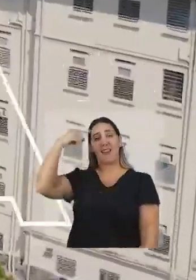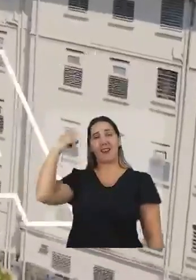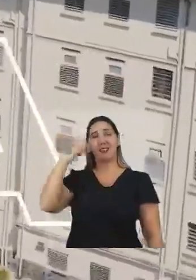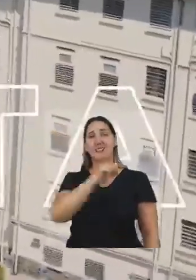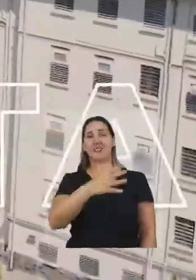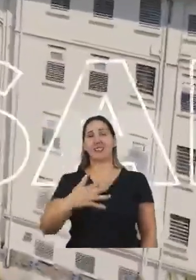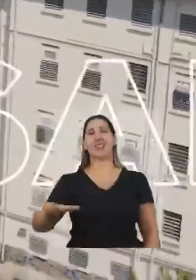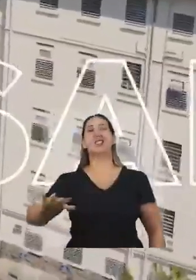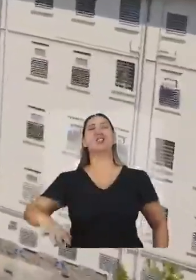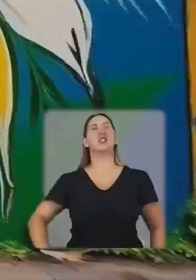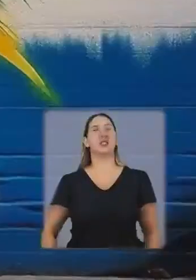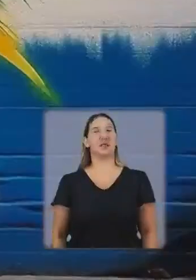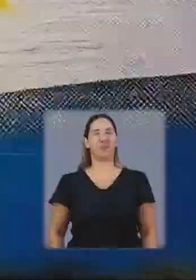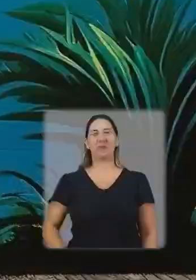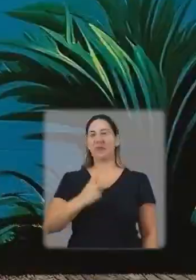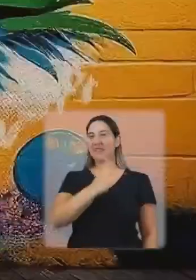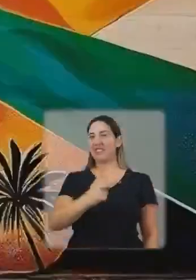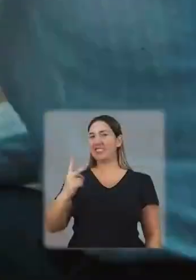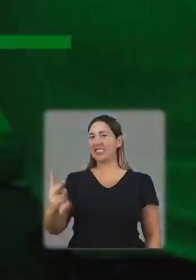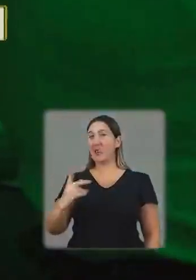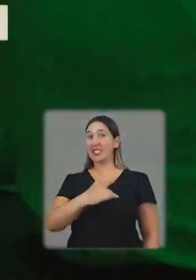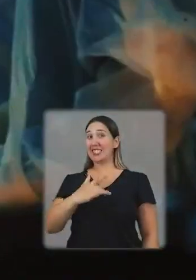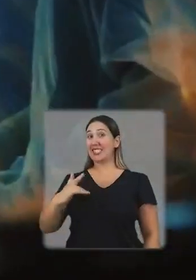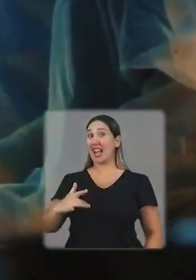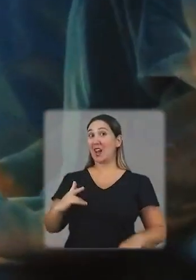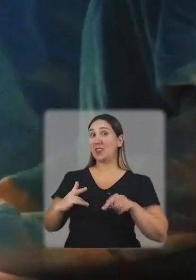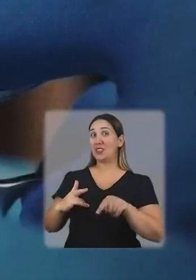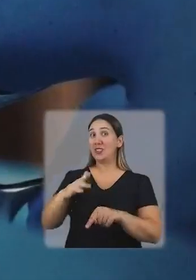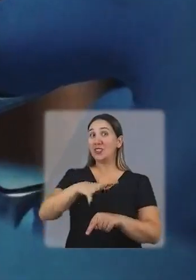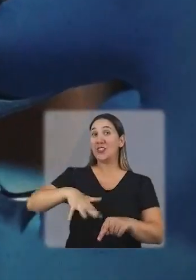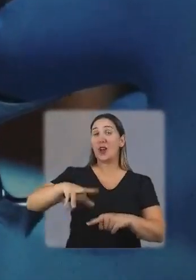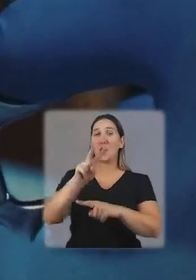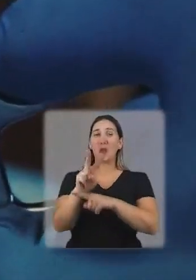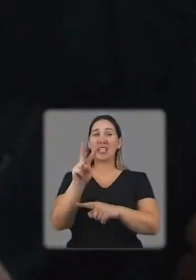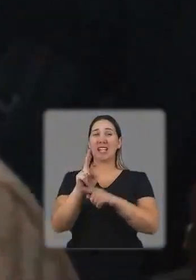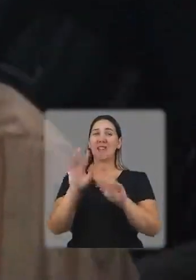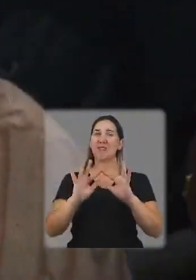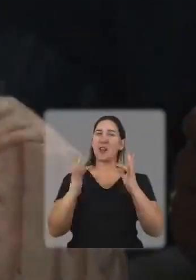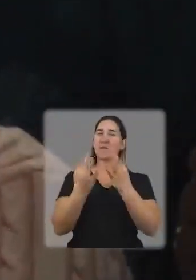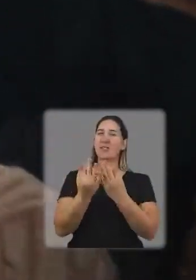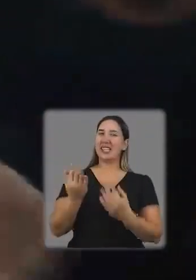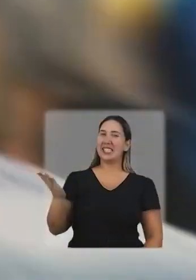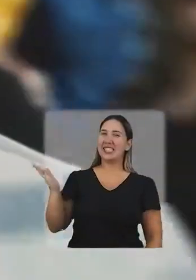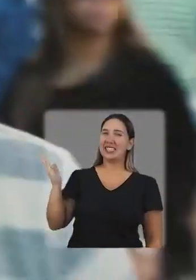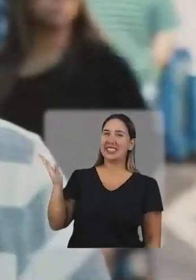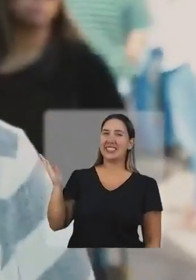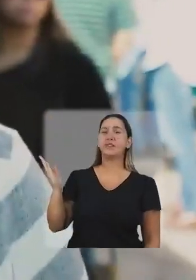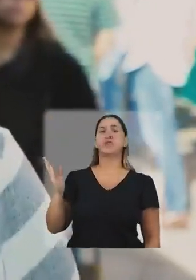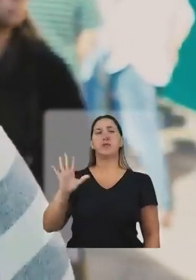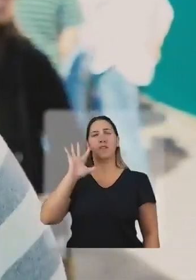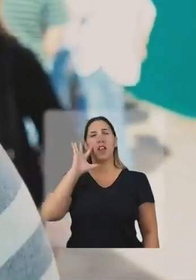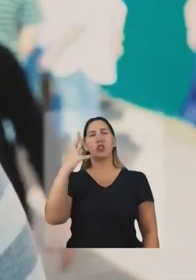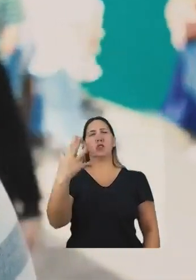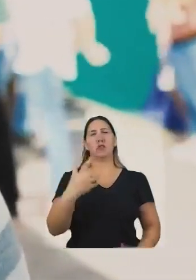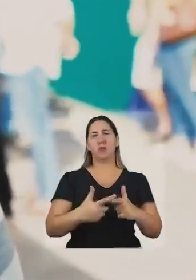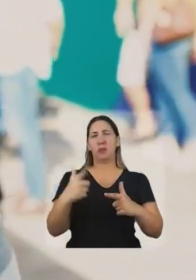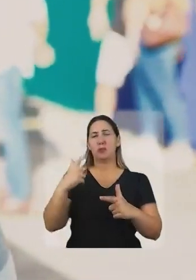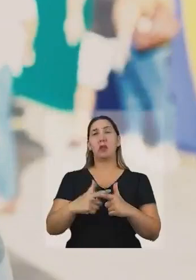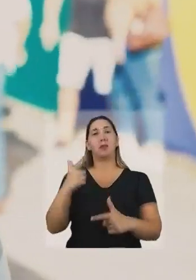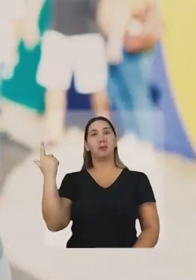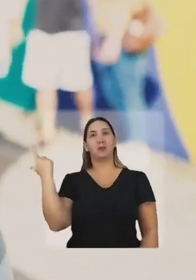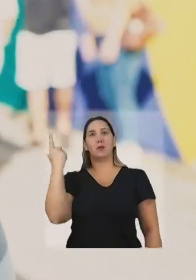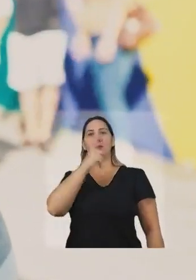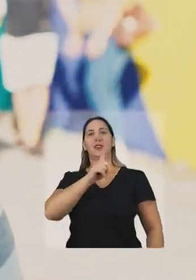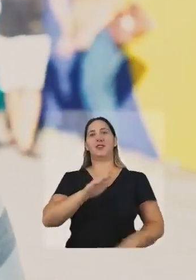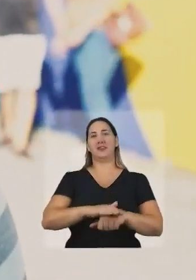Santa Casa de Santos. 22 na saúde e vai cuidar da família do André. Vai resolver com toda